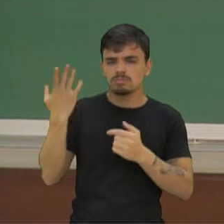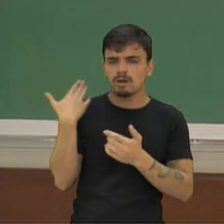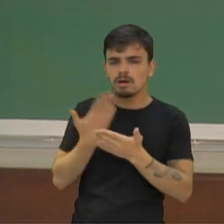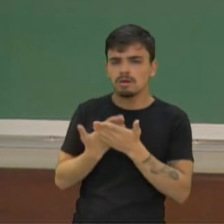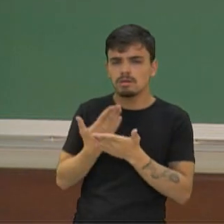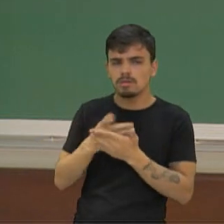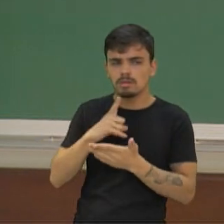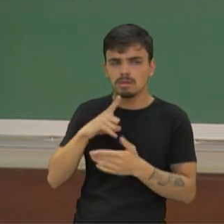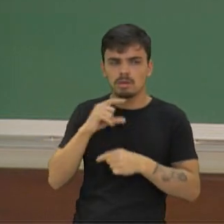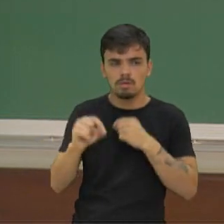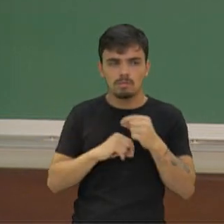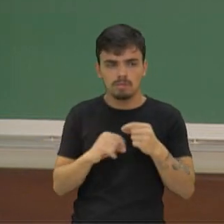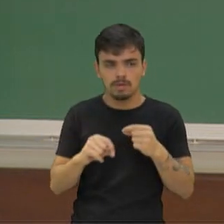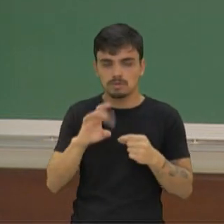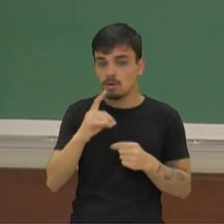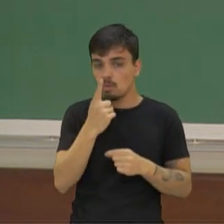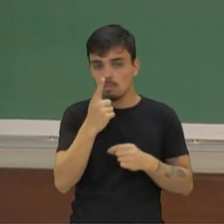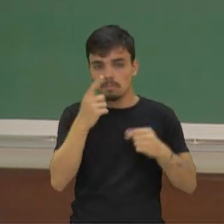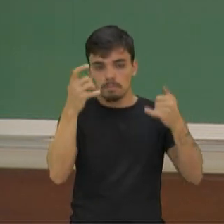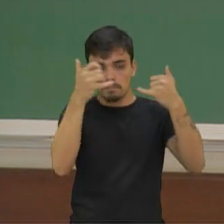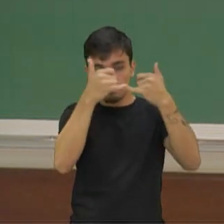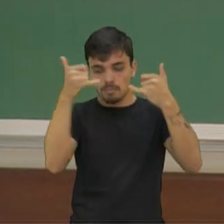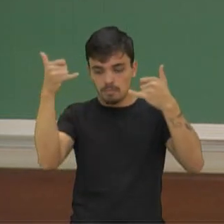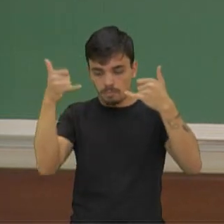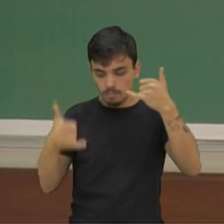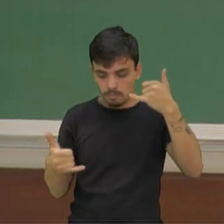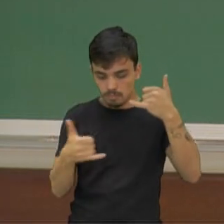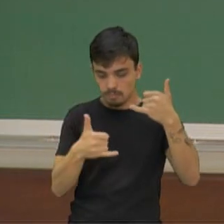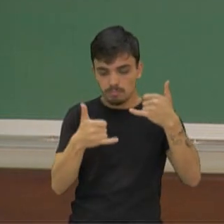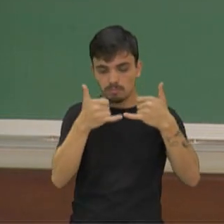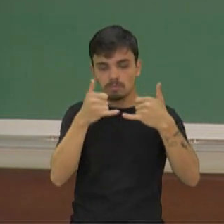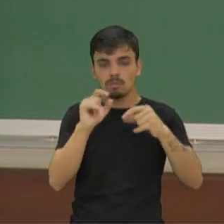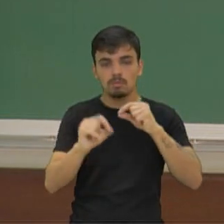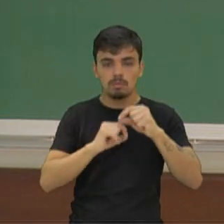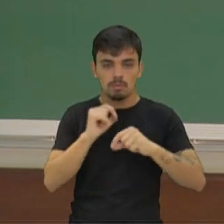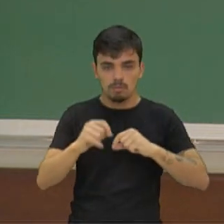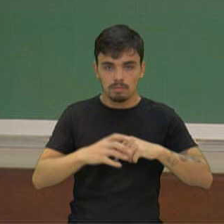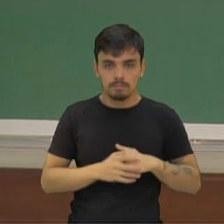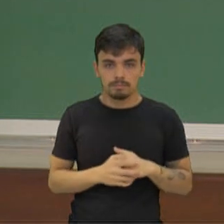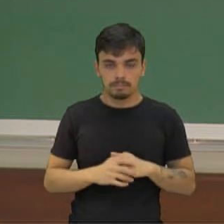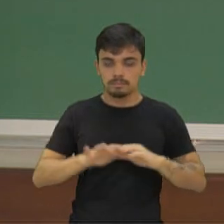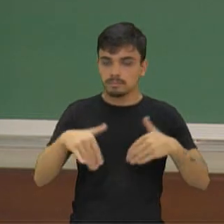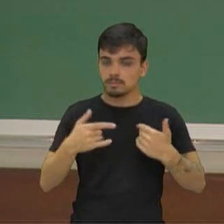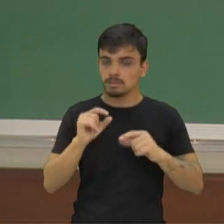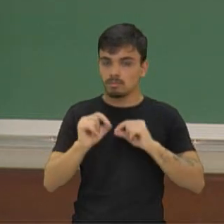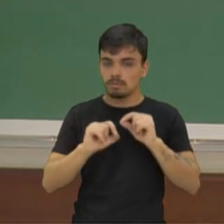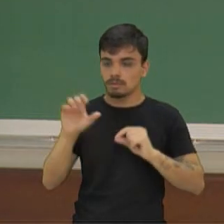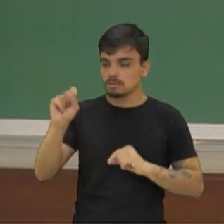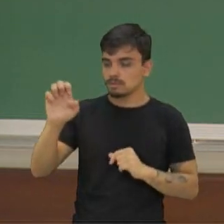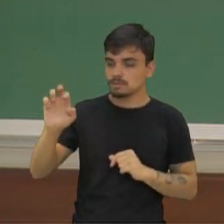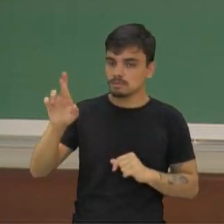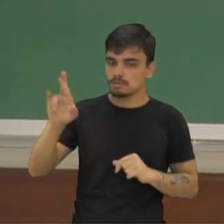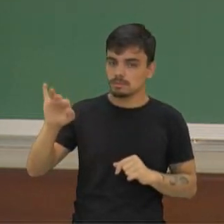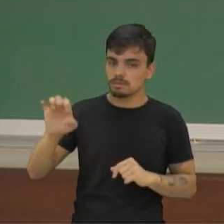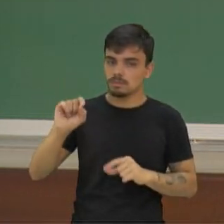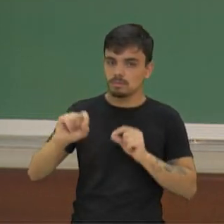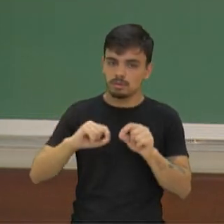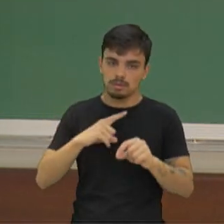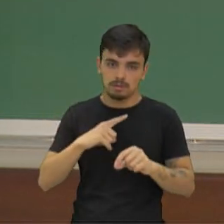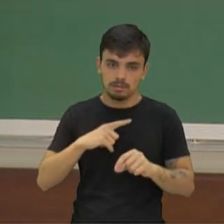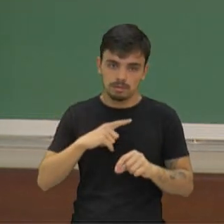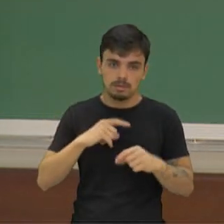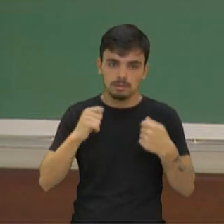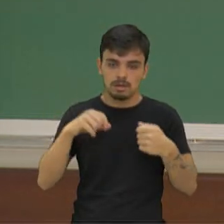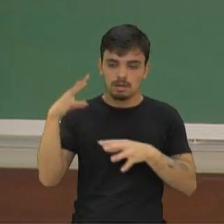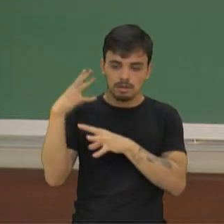estão ligados apenas por um ponto em comum. É um circuito série. Portanto, na associação série, vamos fazer